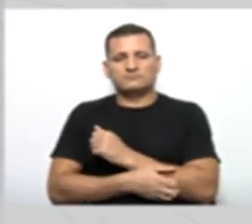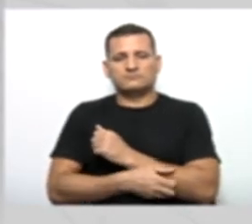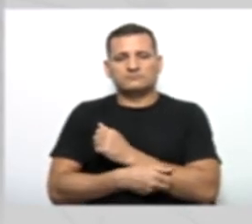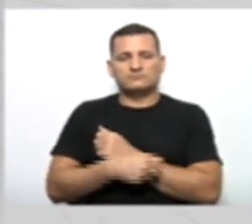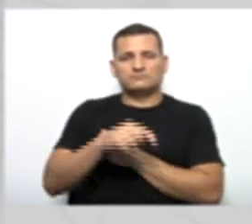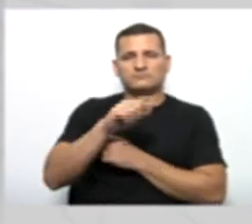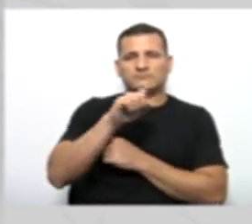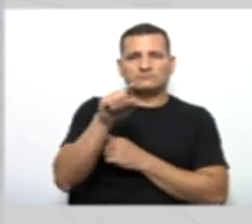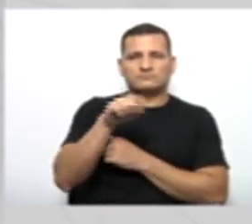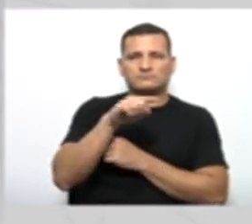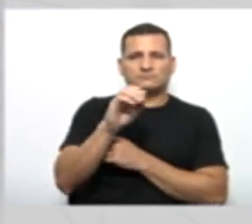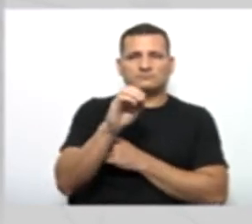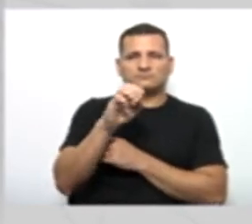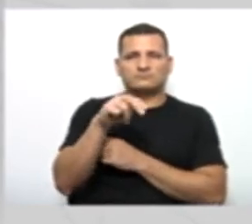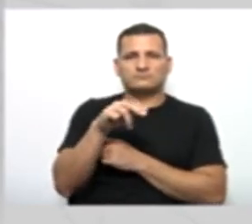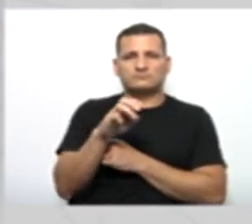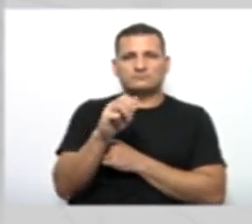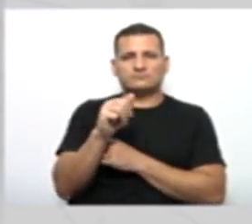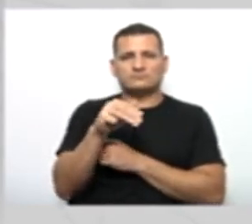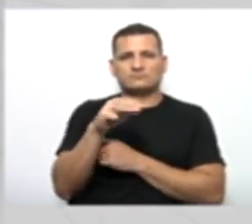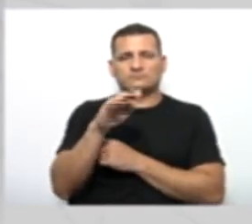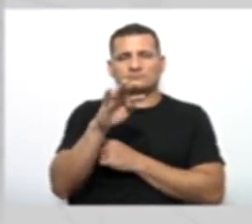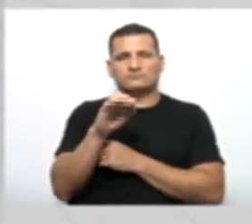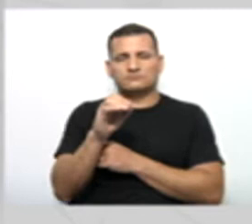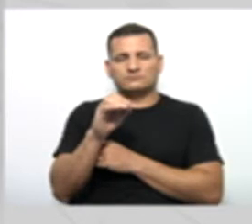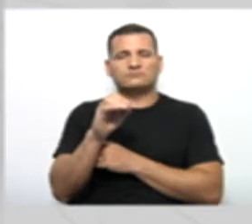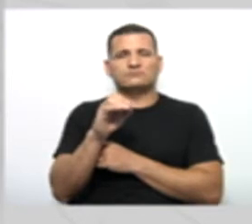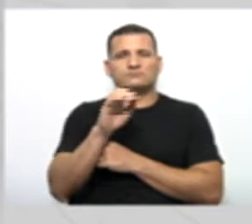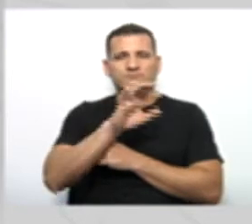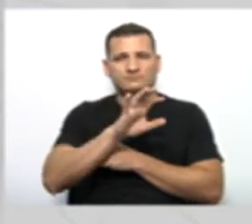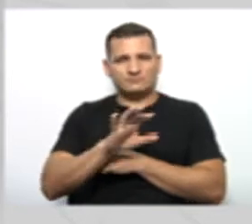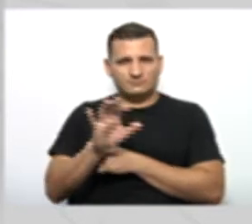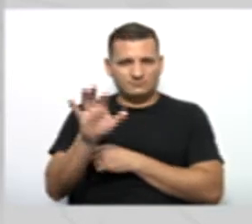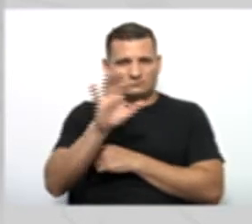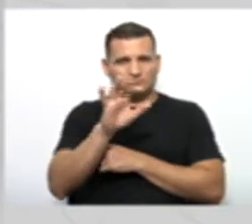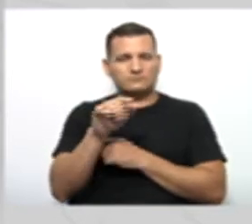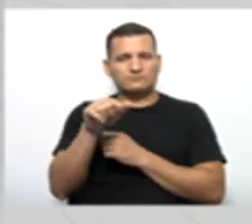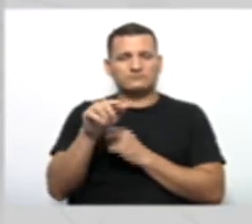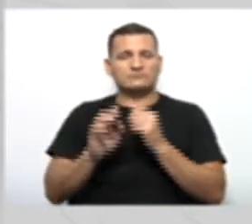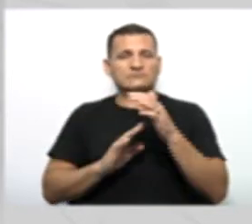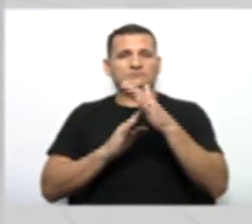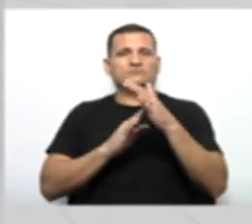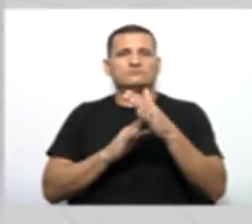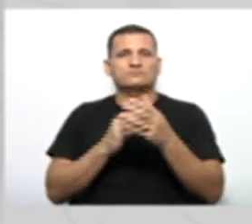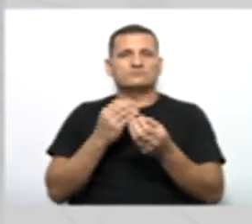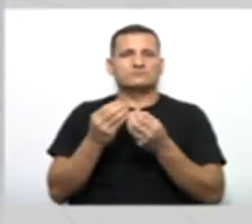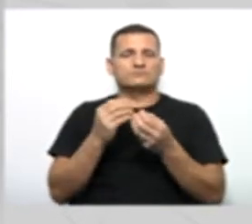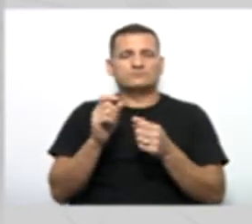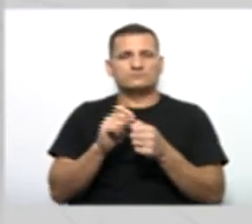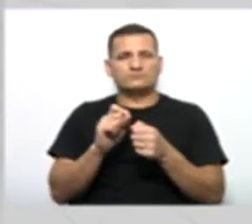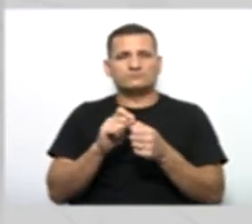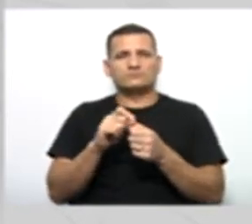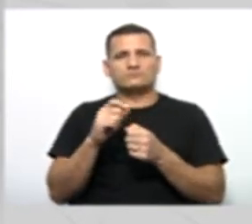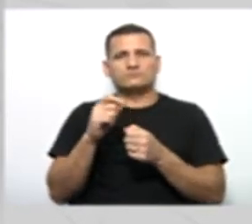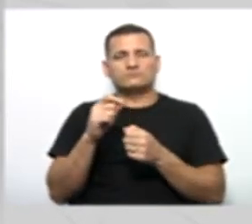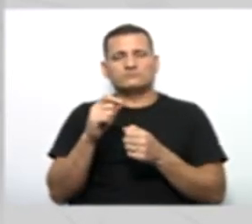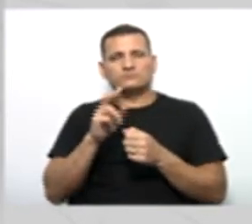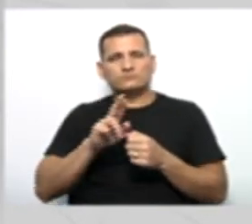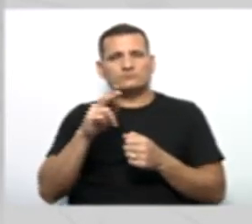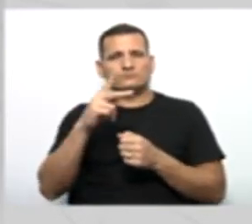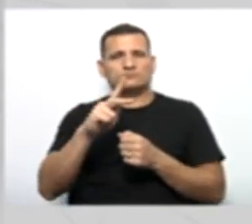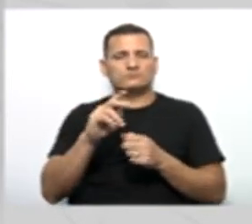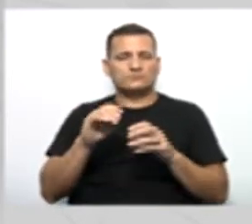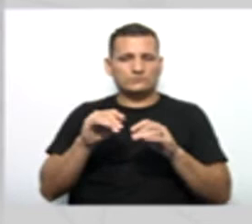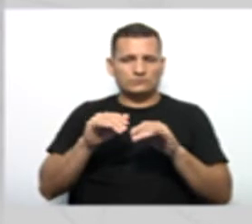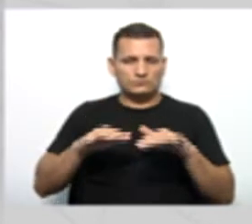zoneamento ambiental ele limita a forma como você pode utilizar a sua propriedade, limita o uso do solo, para